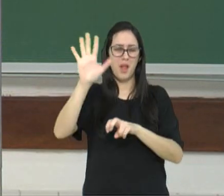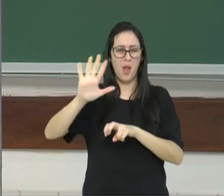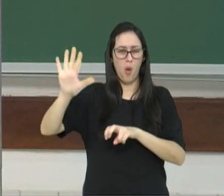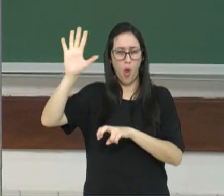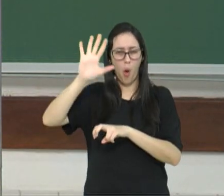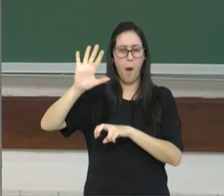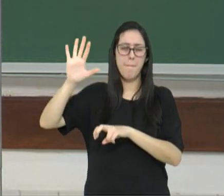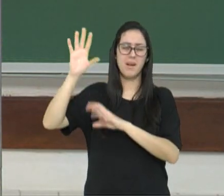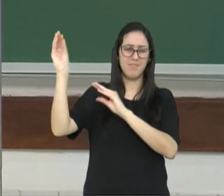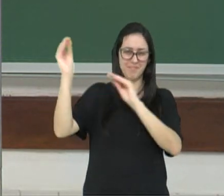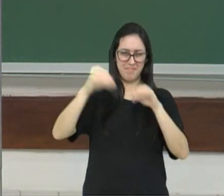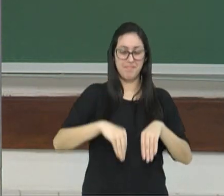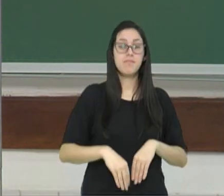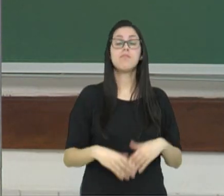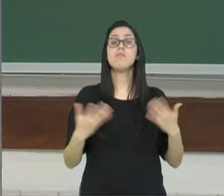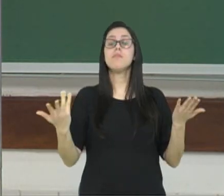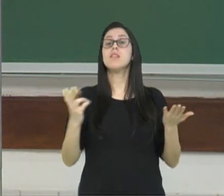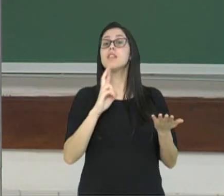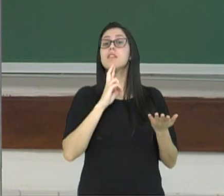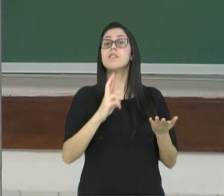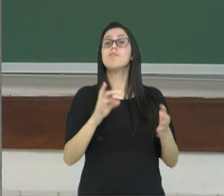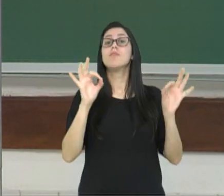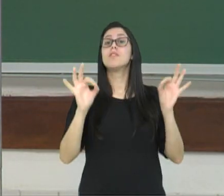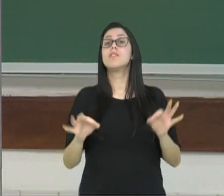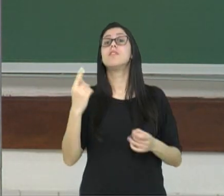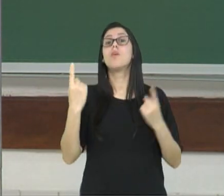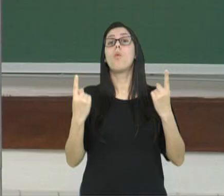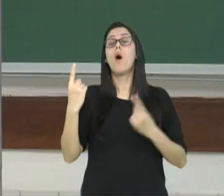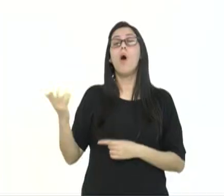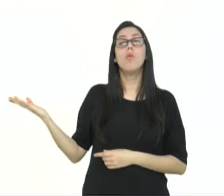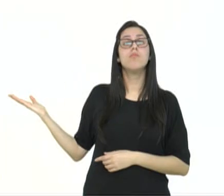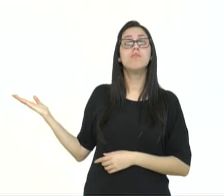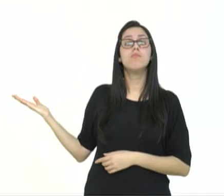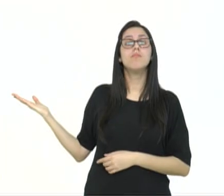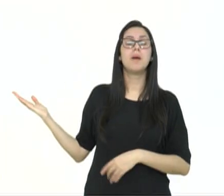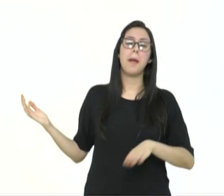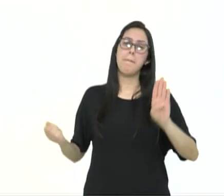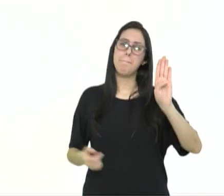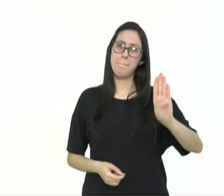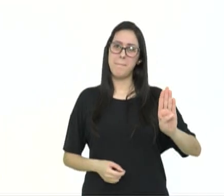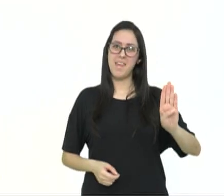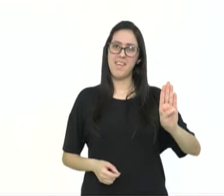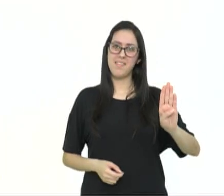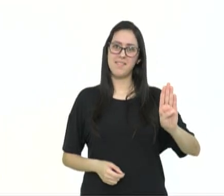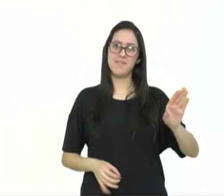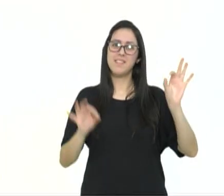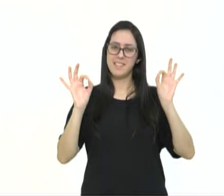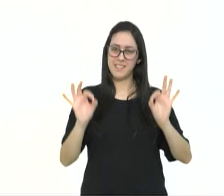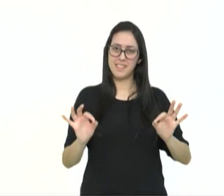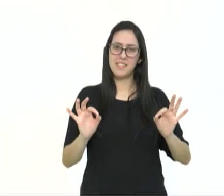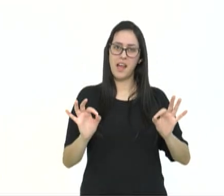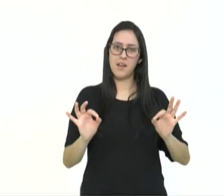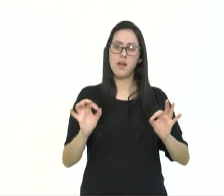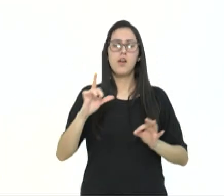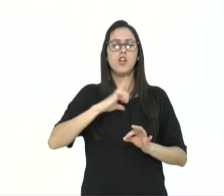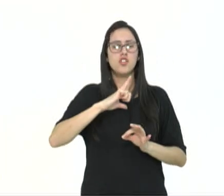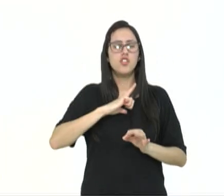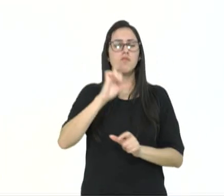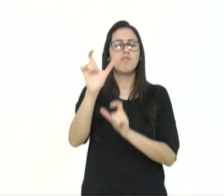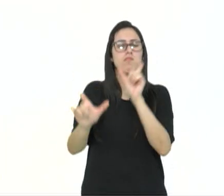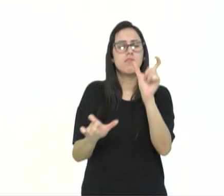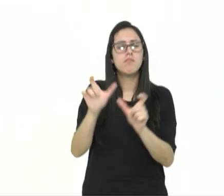a alternativa correta para o quiz que eu propus, qual que é? É a B, pequenos proprietários e